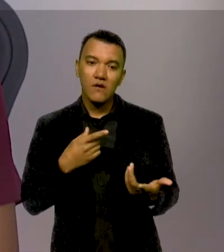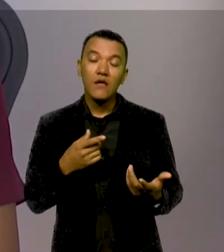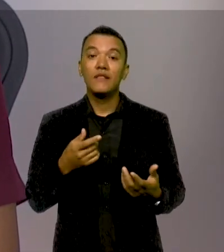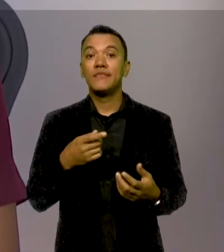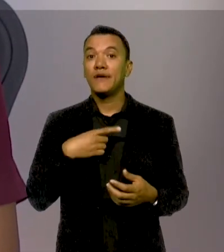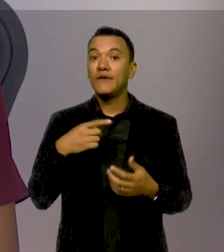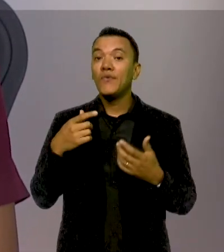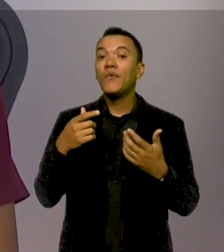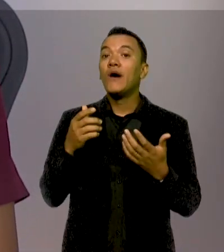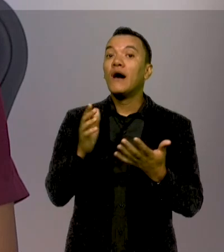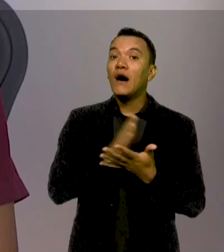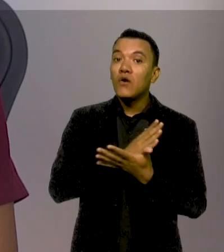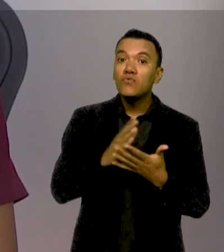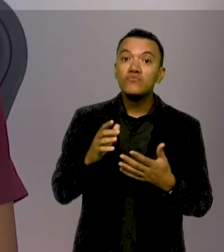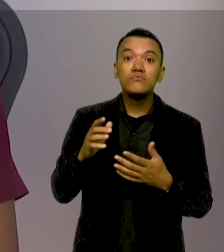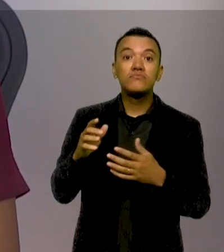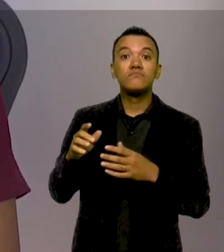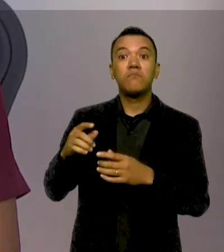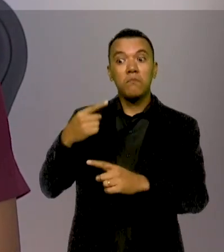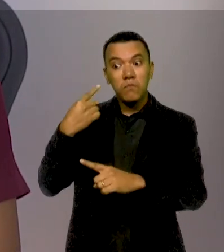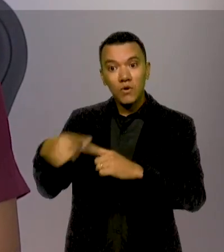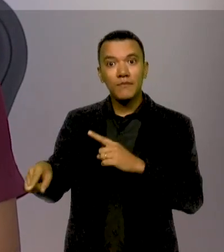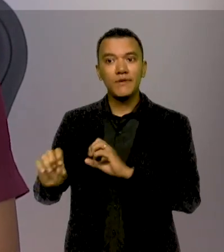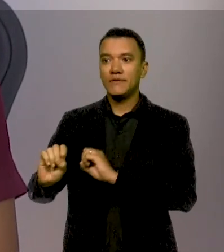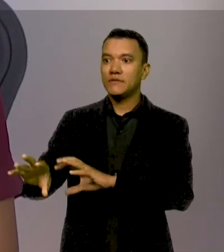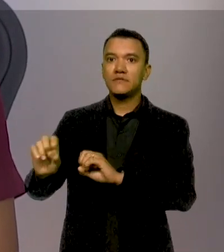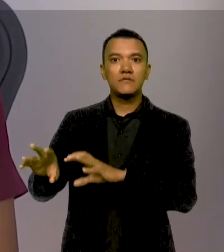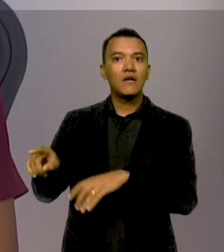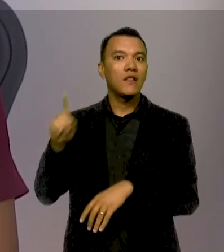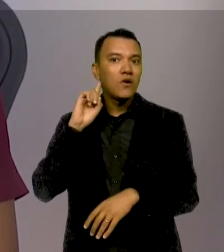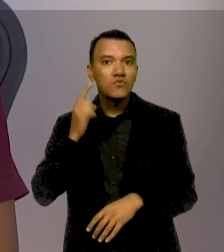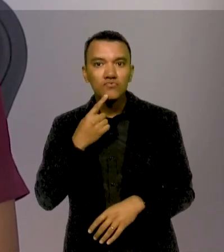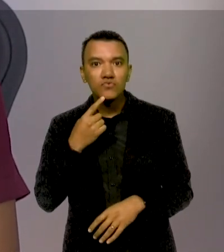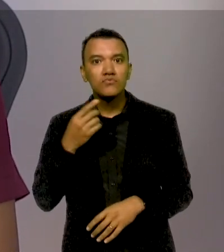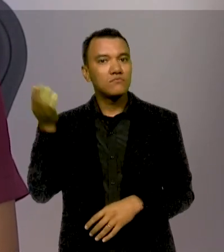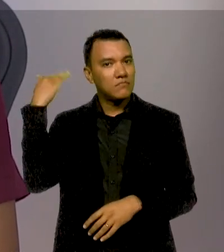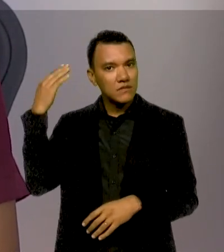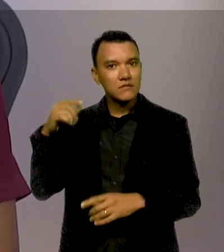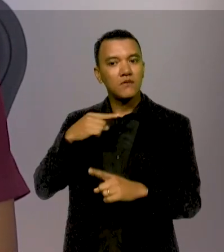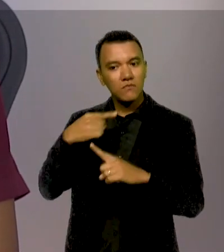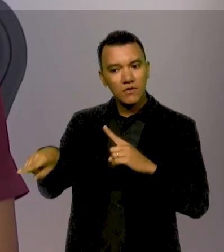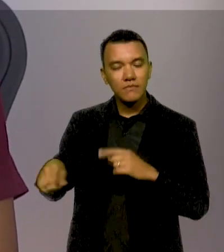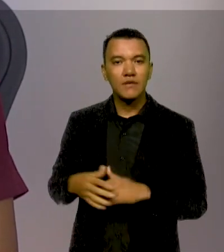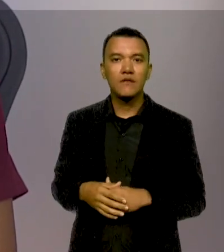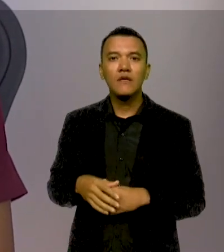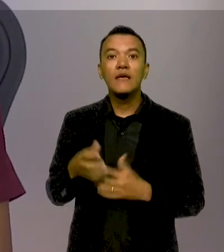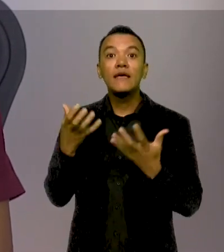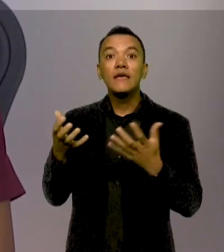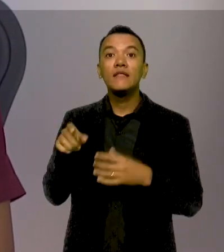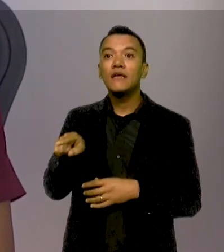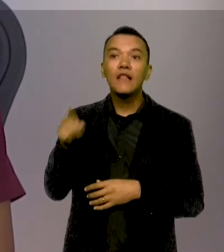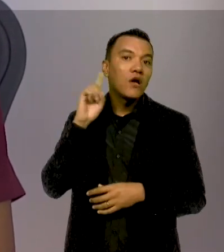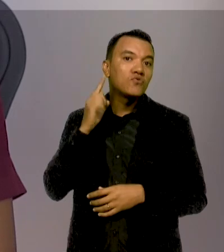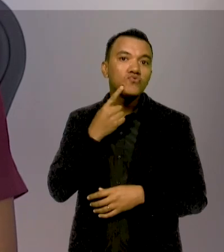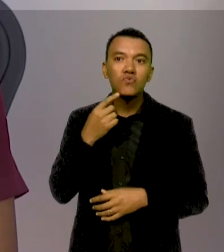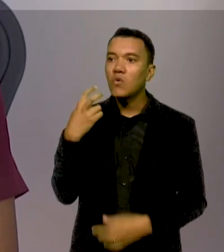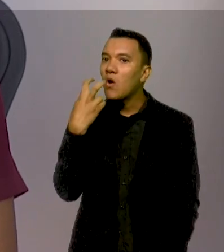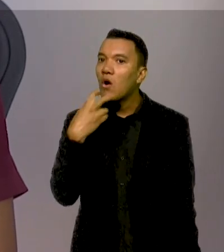inclusive proibida na educação de surdos. A ideia era que os surdos pudessem oralizar, eles